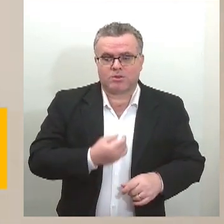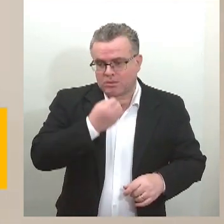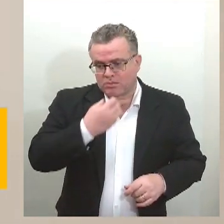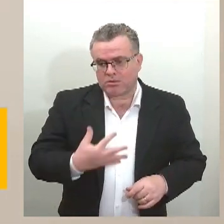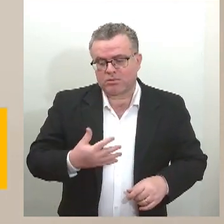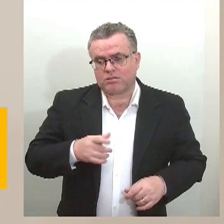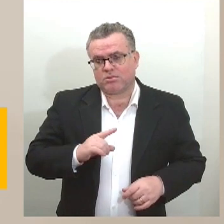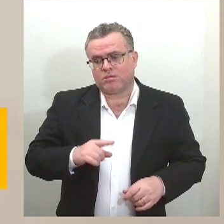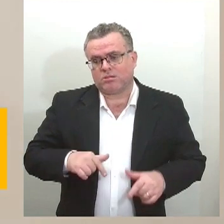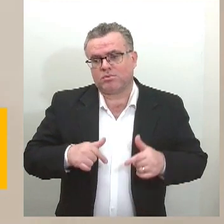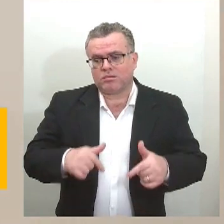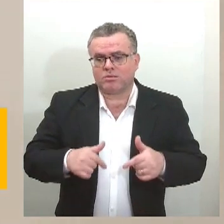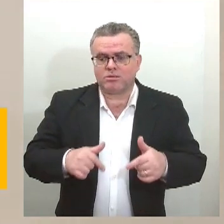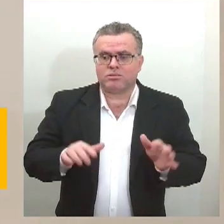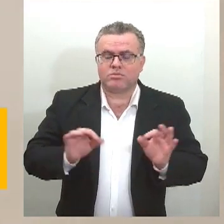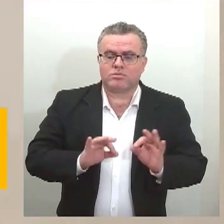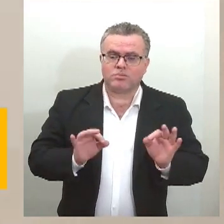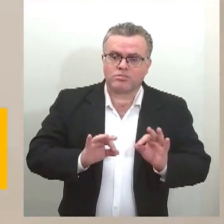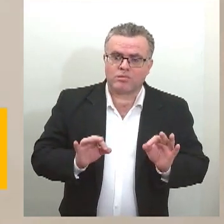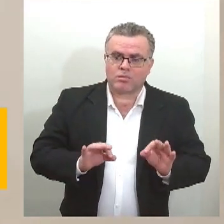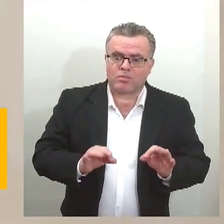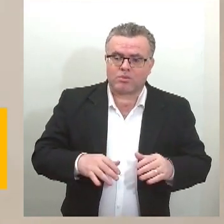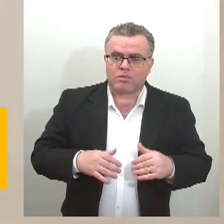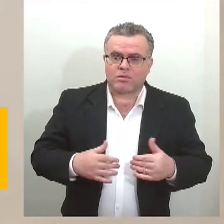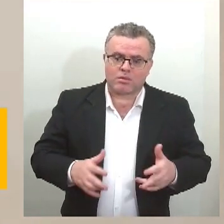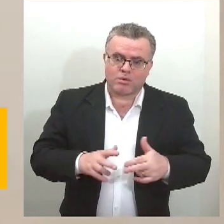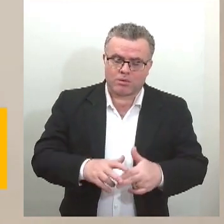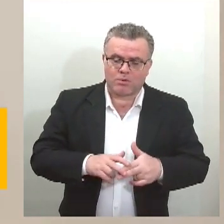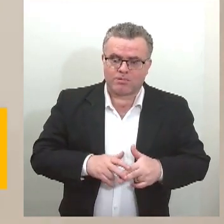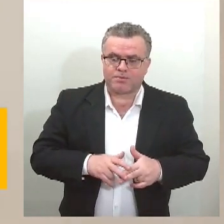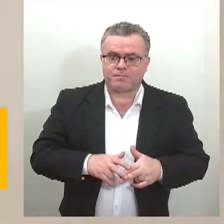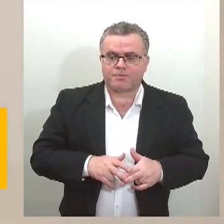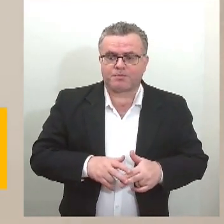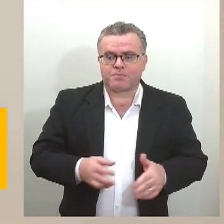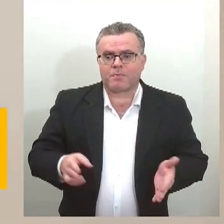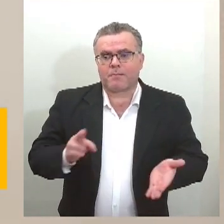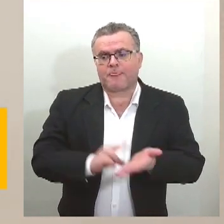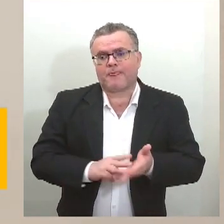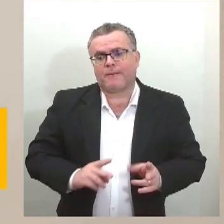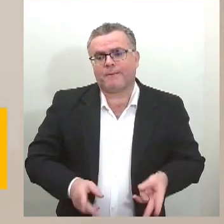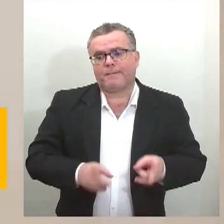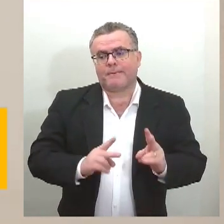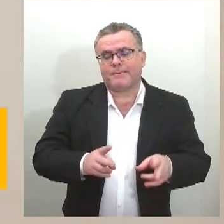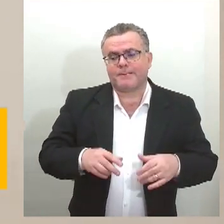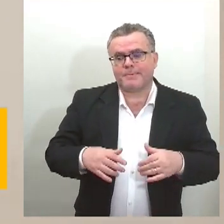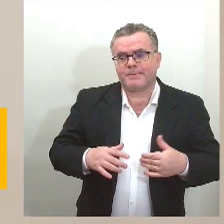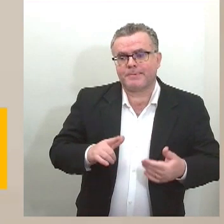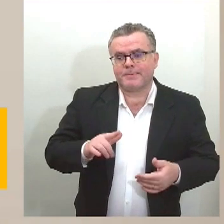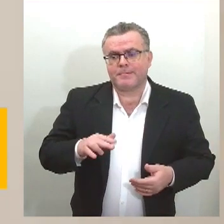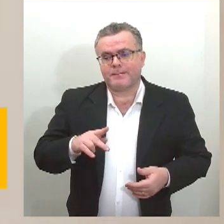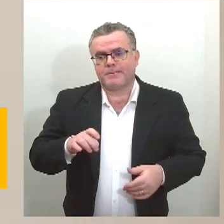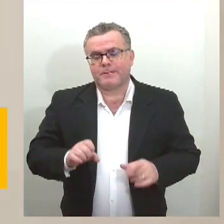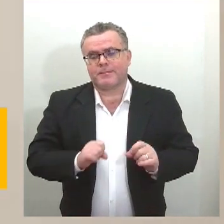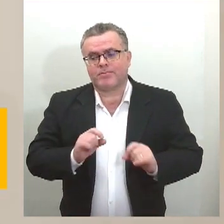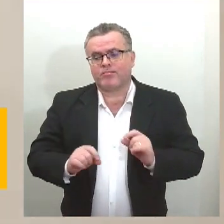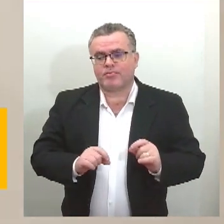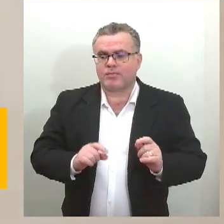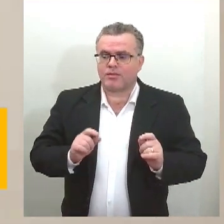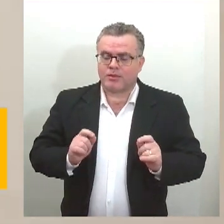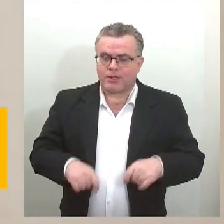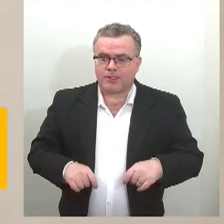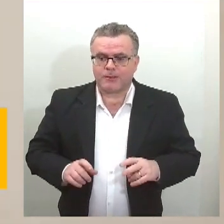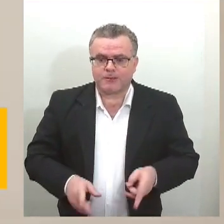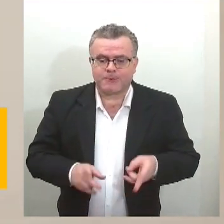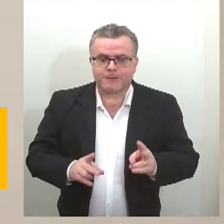depois do diagnóstico. Então, isso afeta muitos pacientes, e o lúpus é uma doença que tem como gatilho